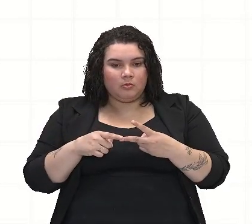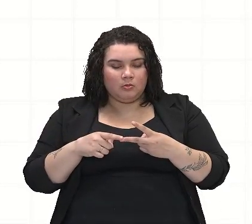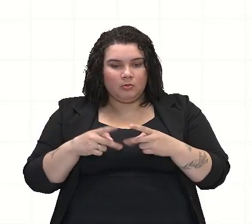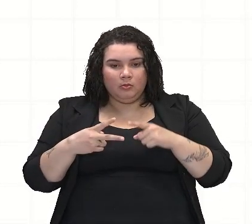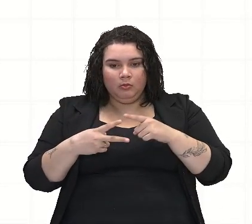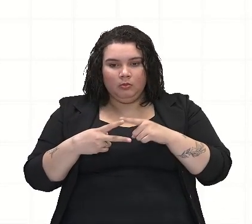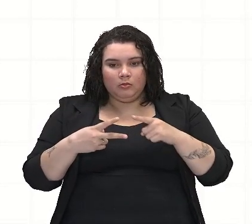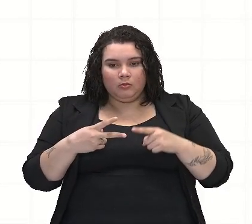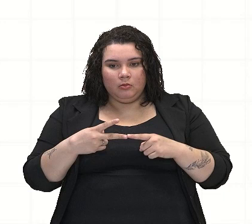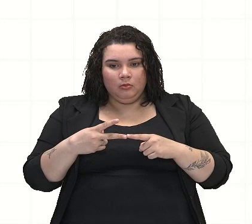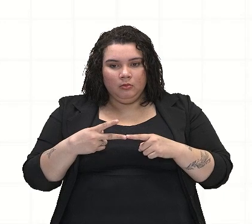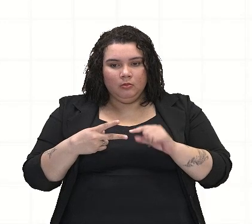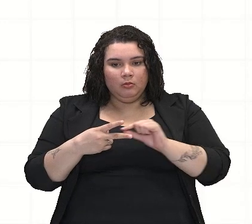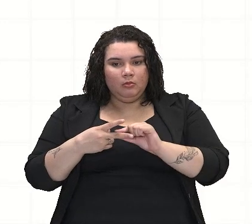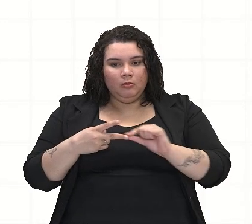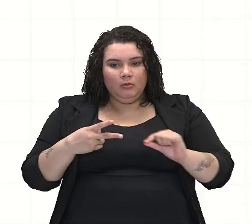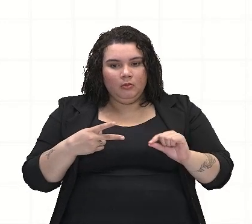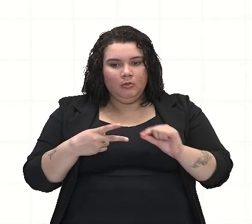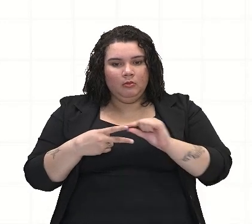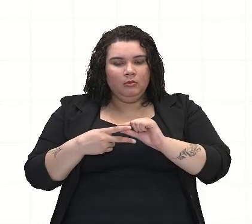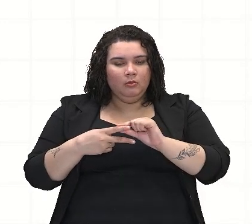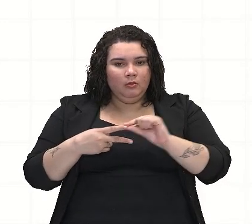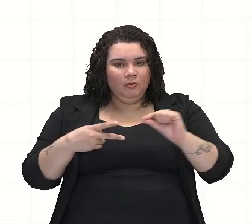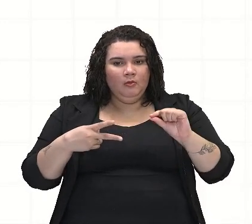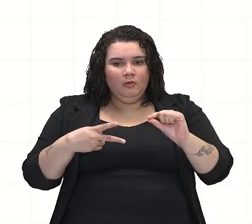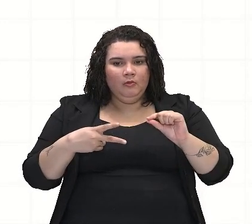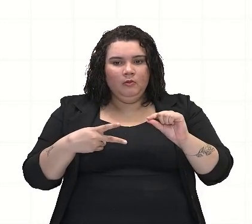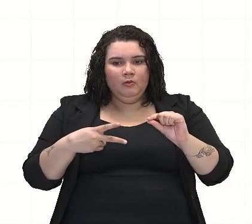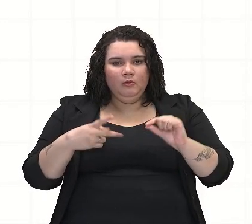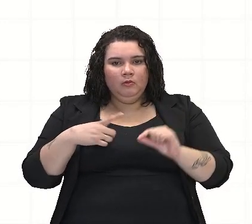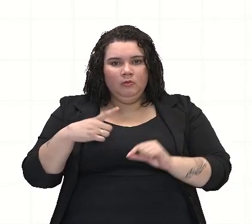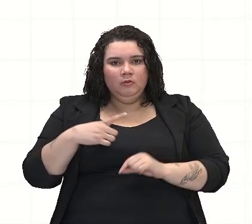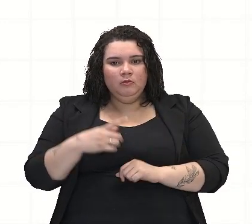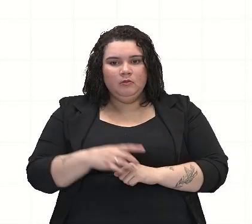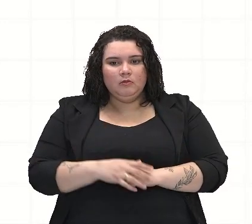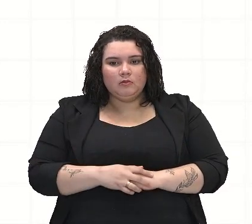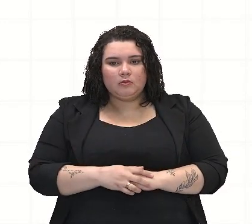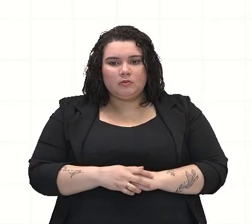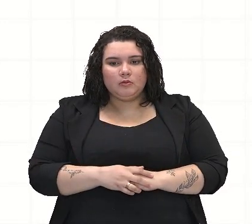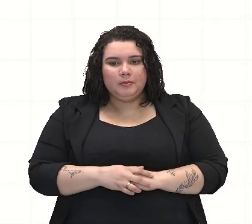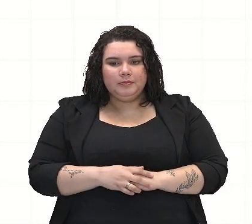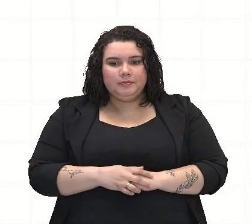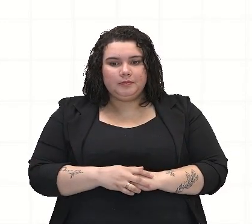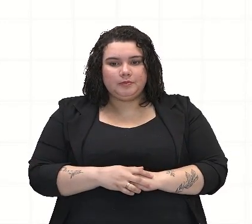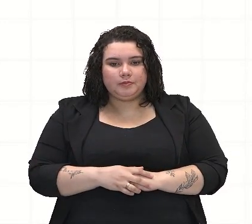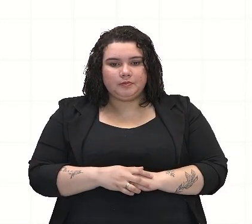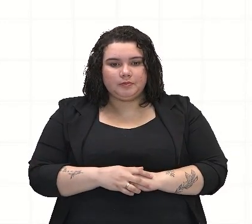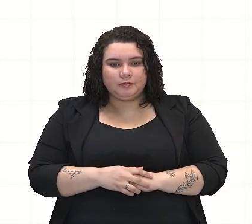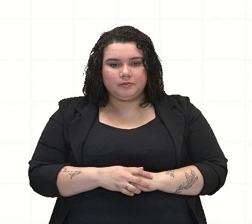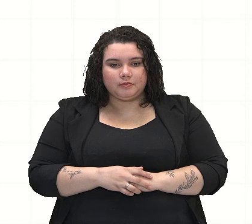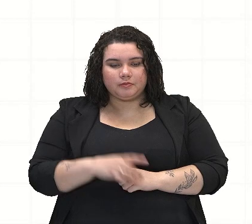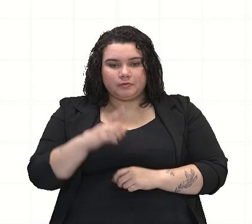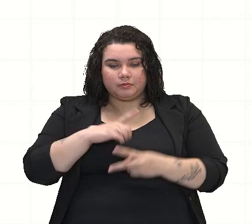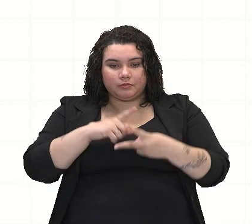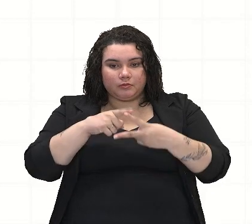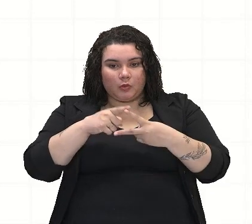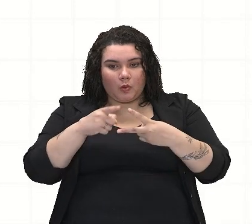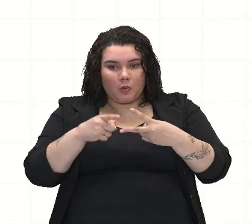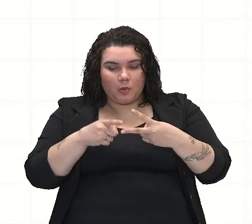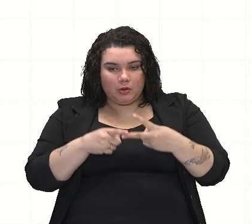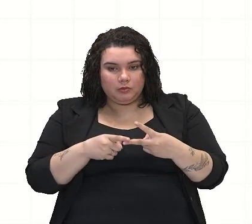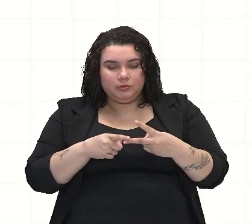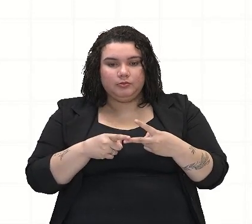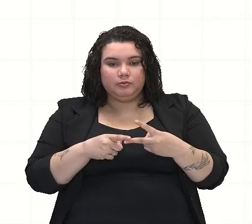temos dois segmentos aqui, né? Ou duas semirretas. E nós temos um ângulo